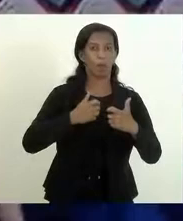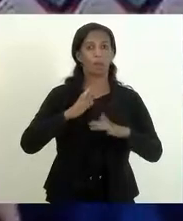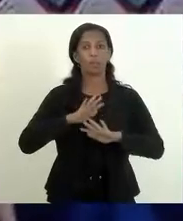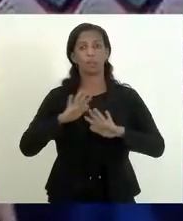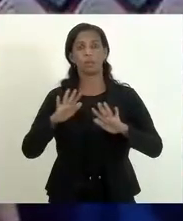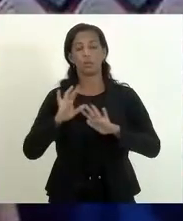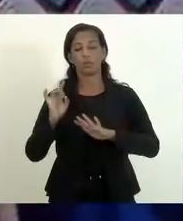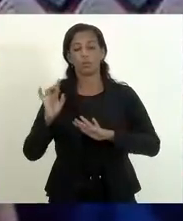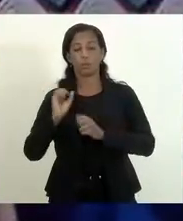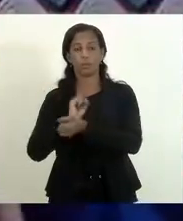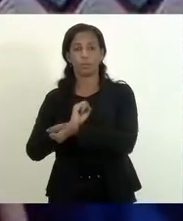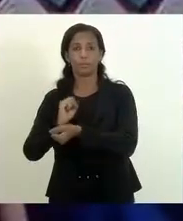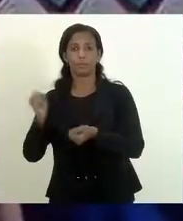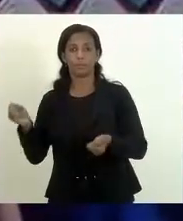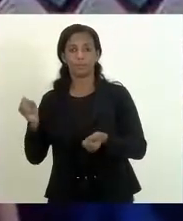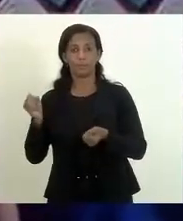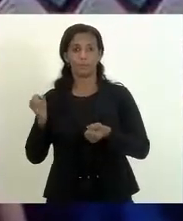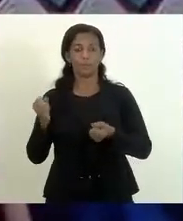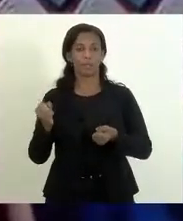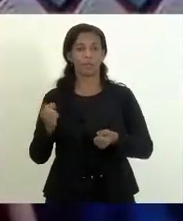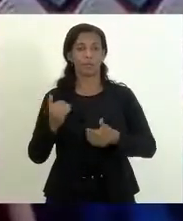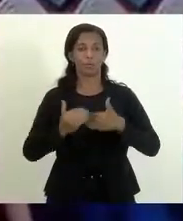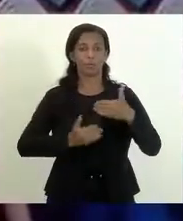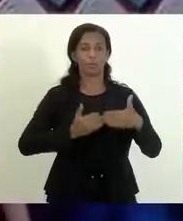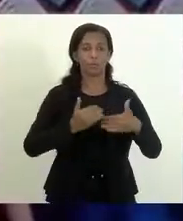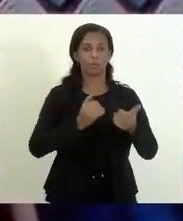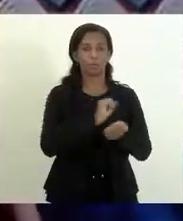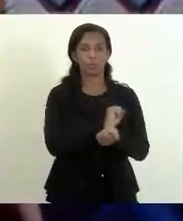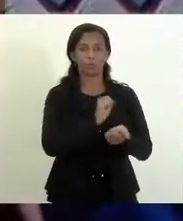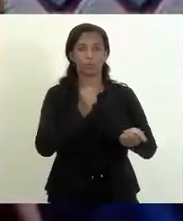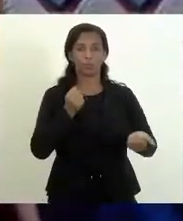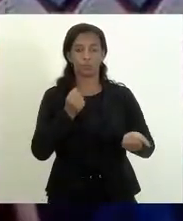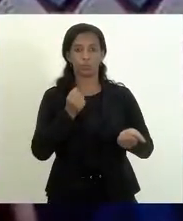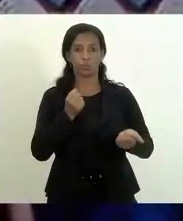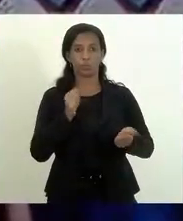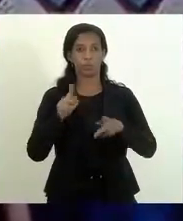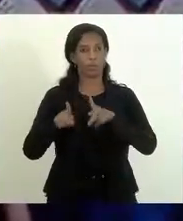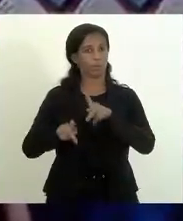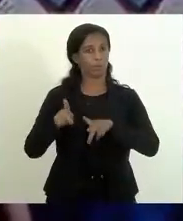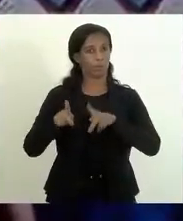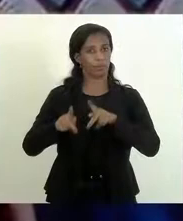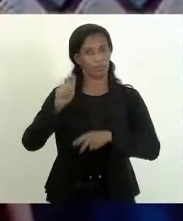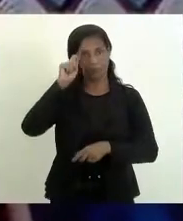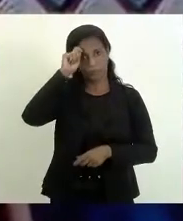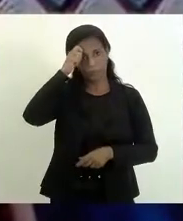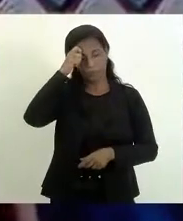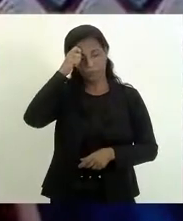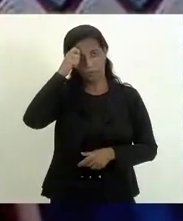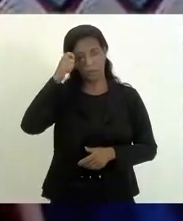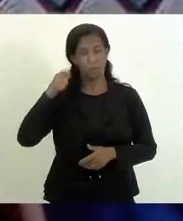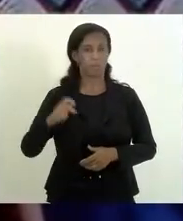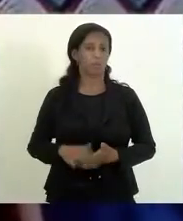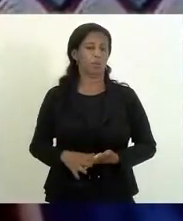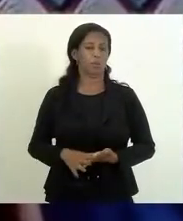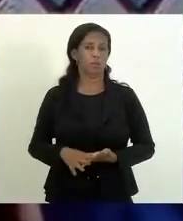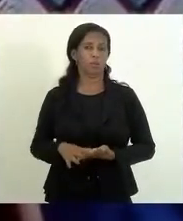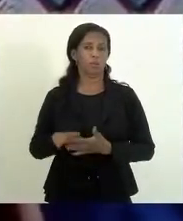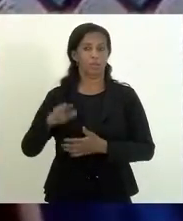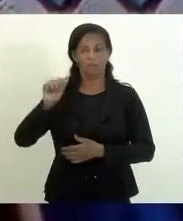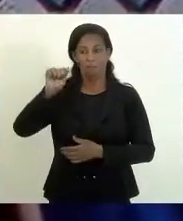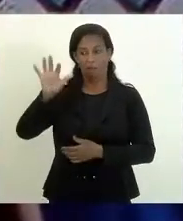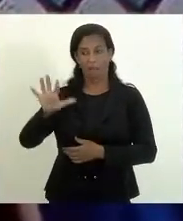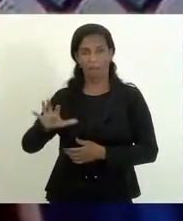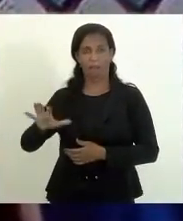pela libertação do processo de escravização da população negra sequestrada em África, aqui